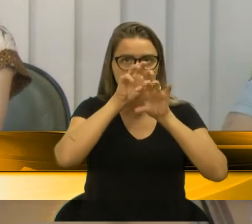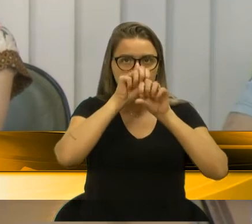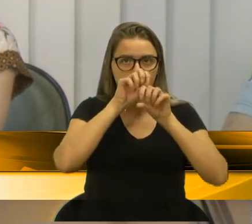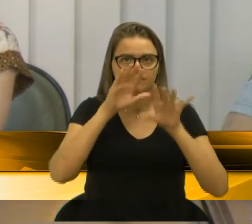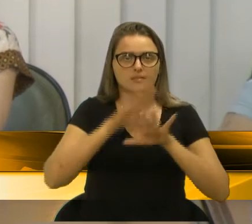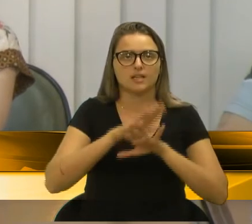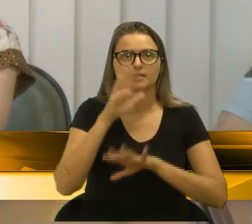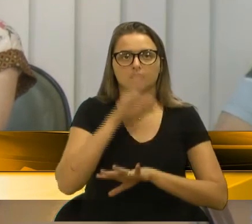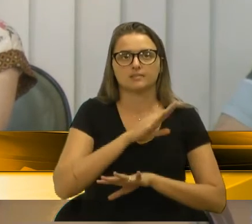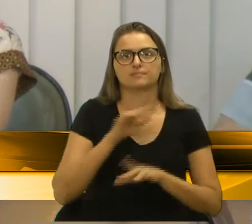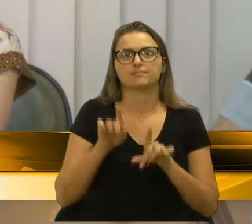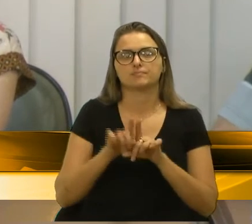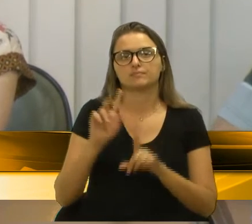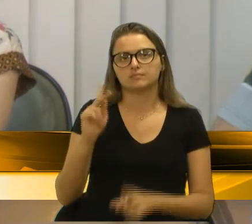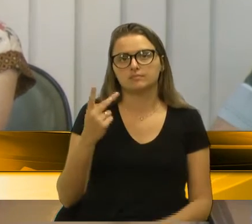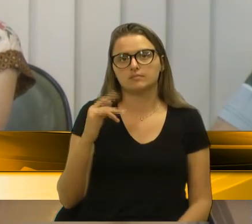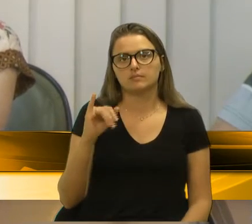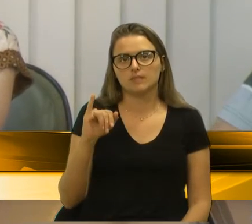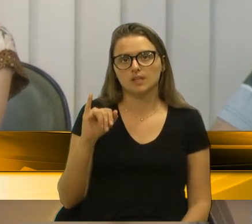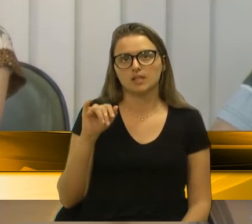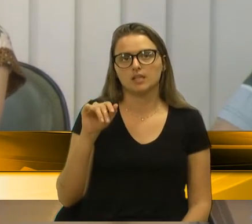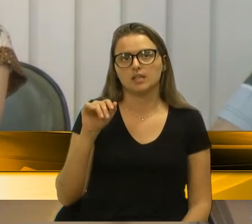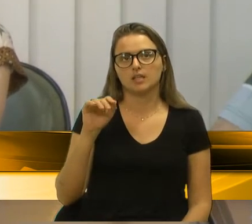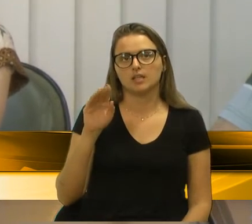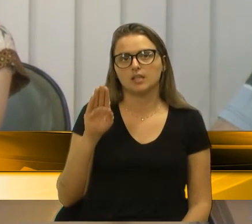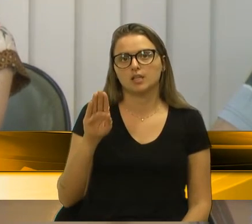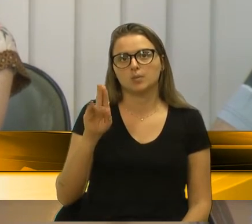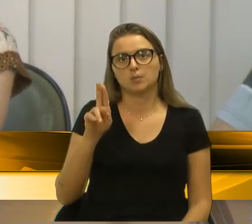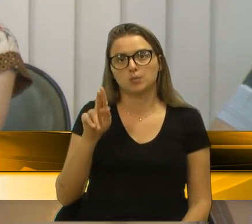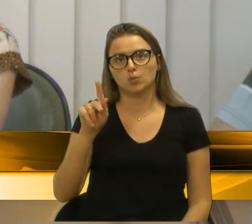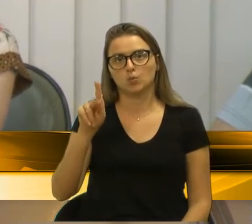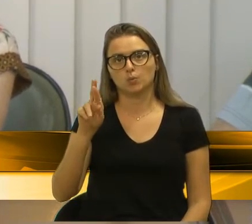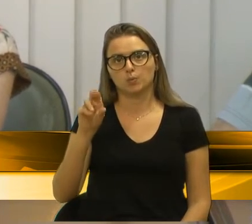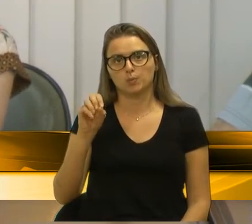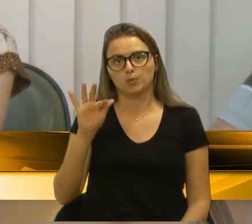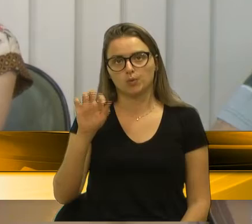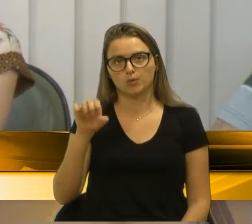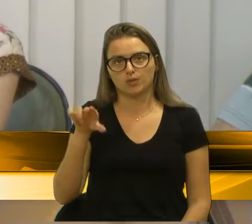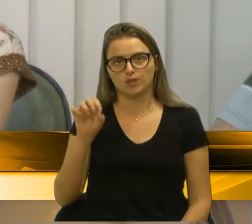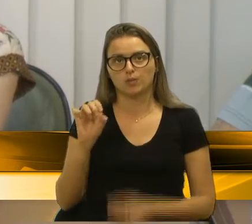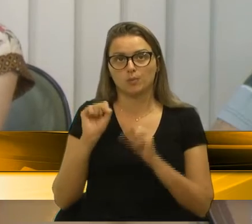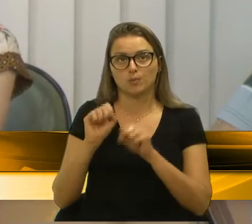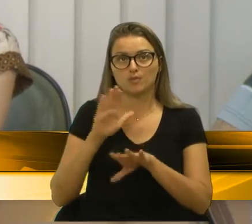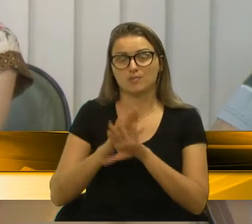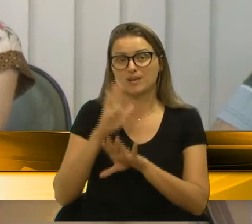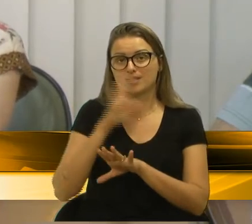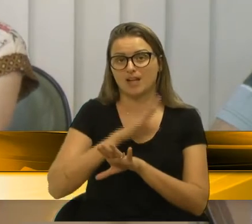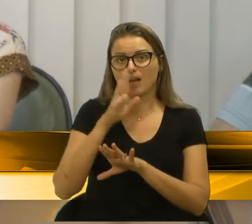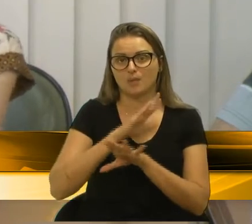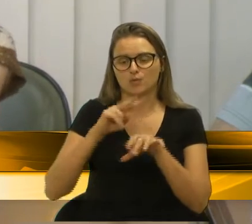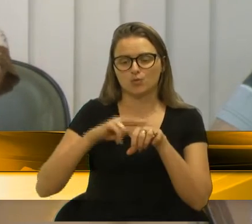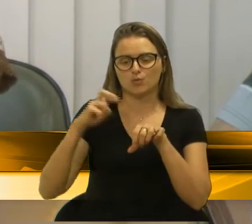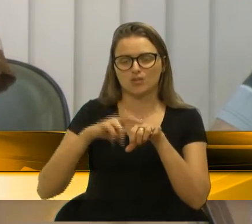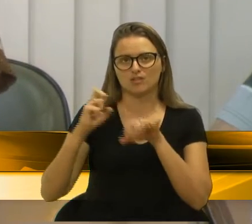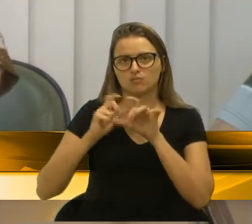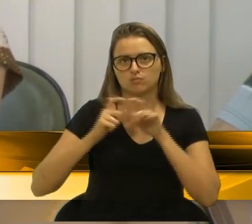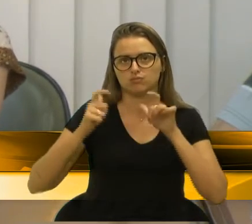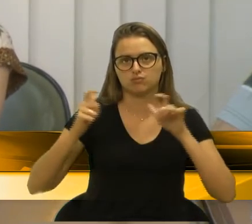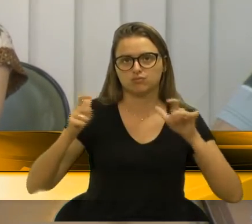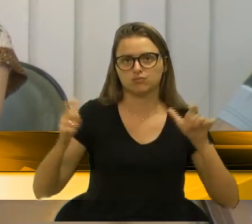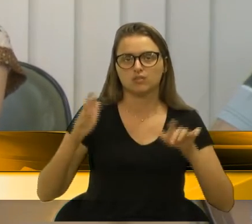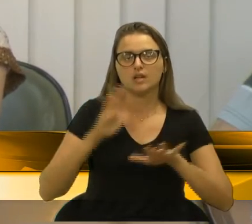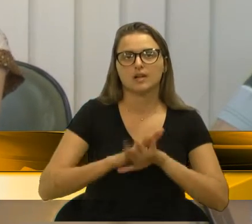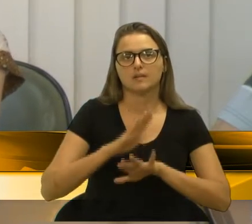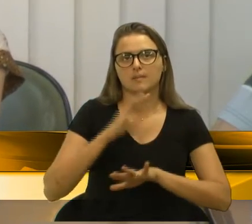relação a ibuprofeno, a evitar o ibuprofeno, porque o ibuprofeno pode acelerar a reprodução do vírus e aí gerar mais